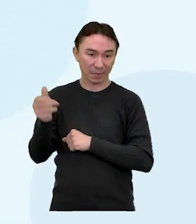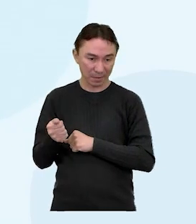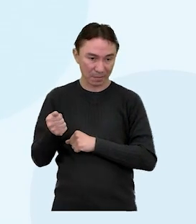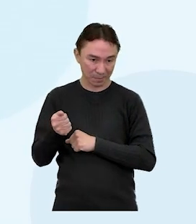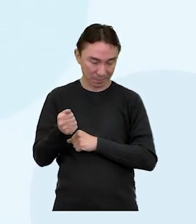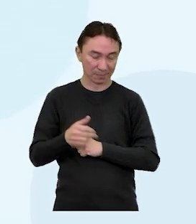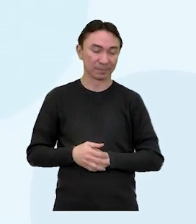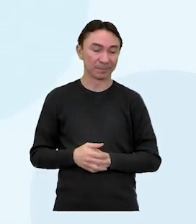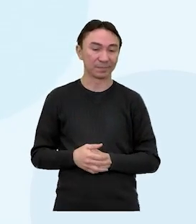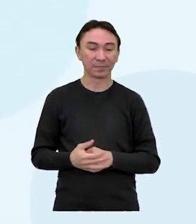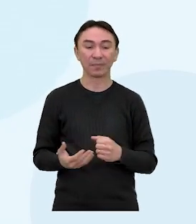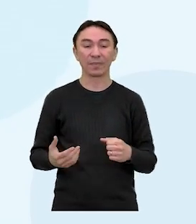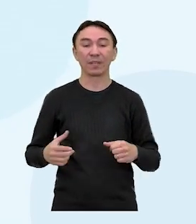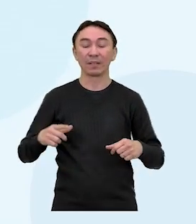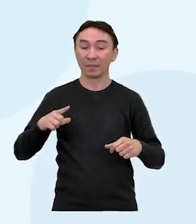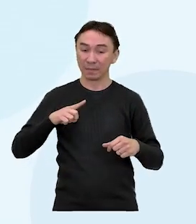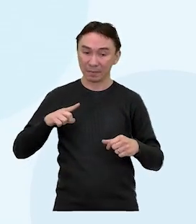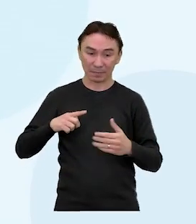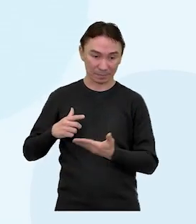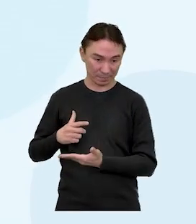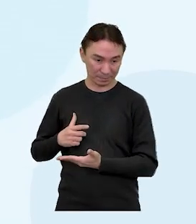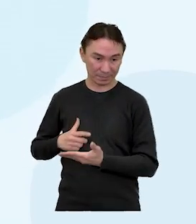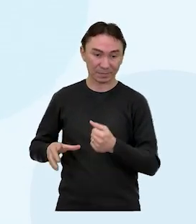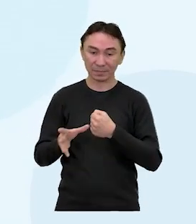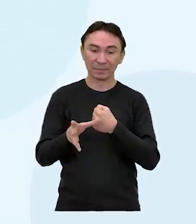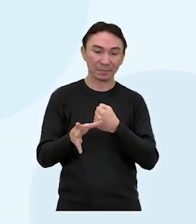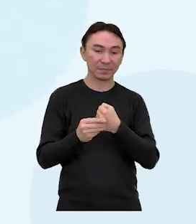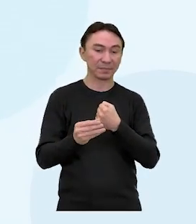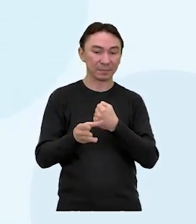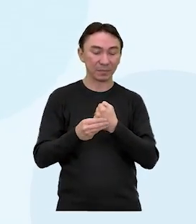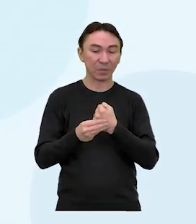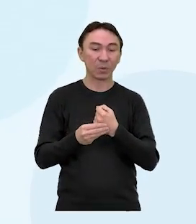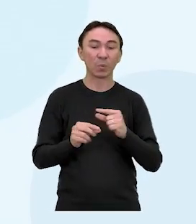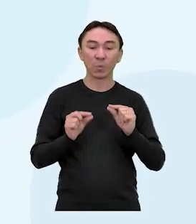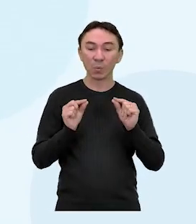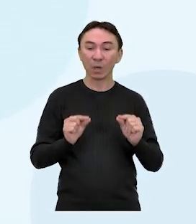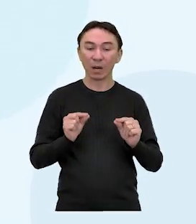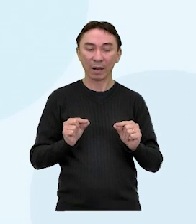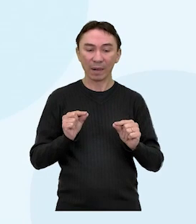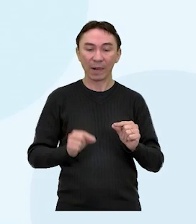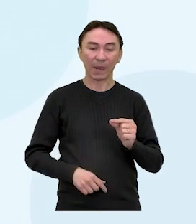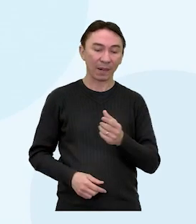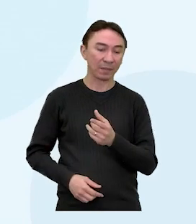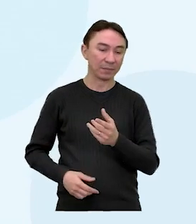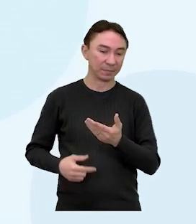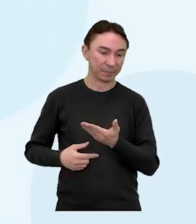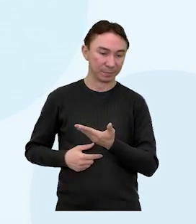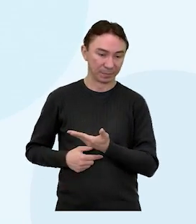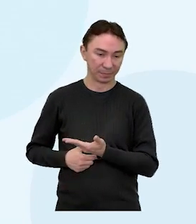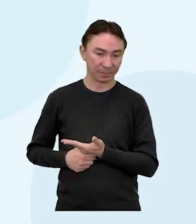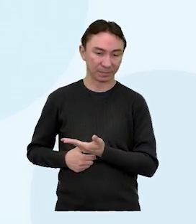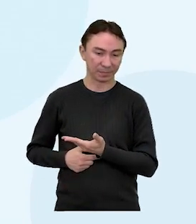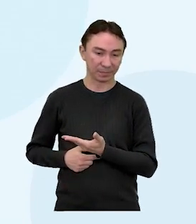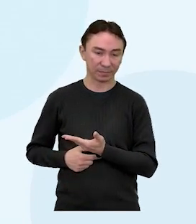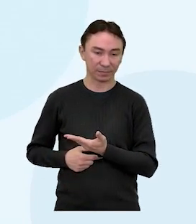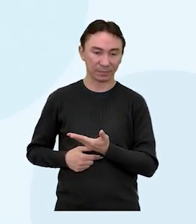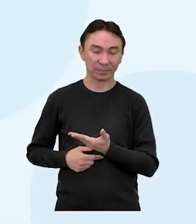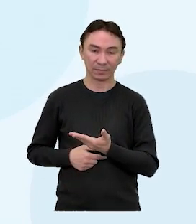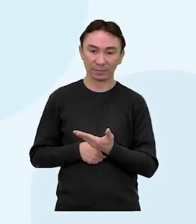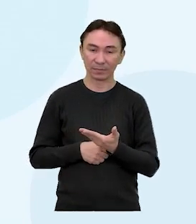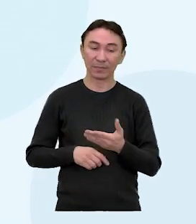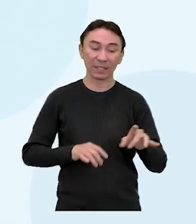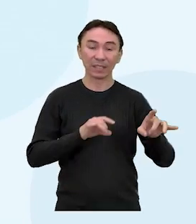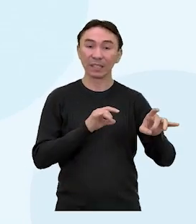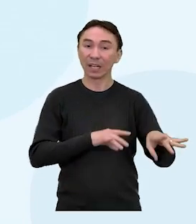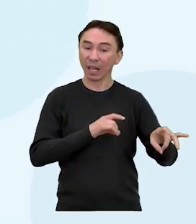unidade temática é Mundo do Trabalho e o objeto do conhecimento é os diferentes contextos